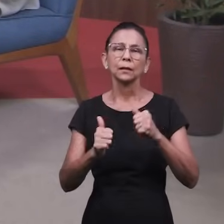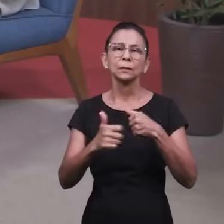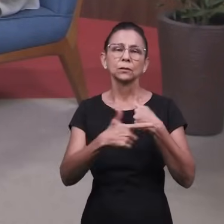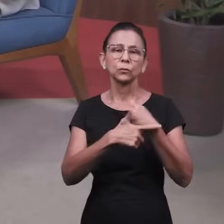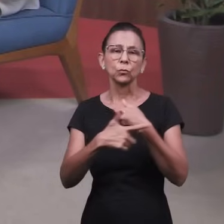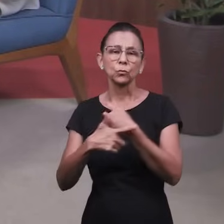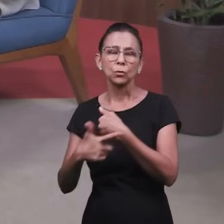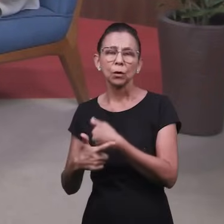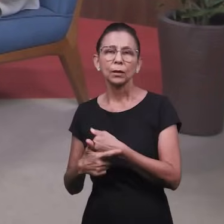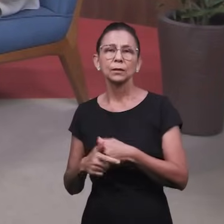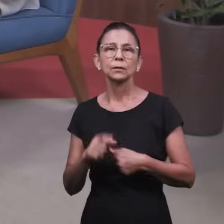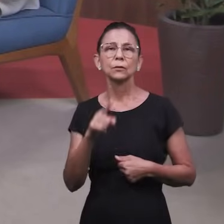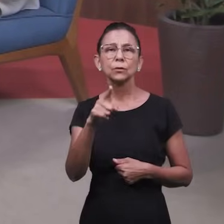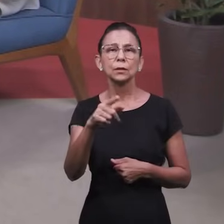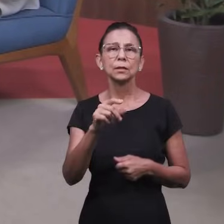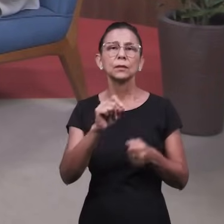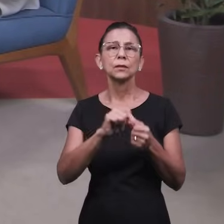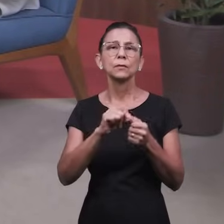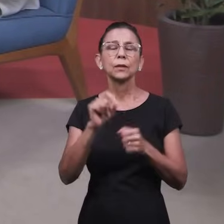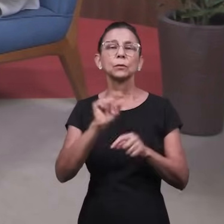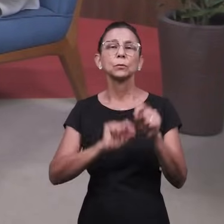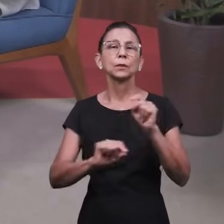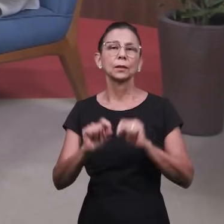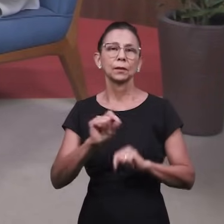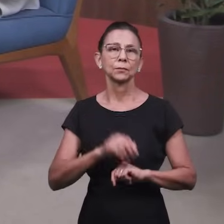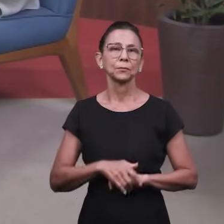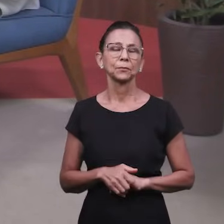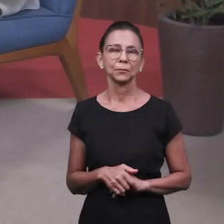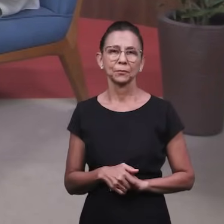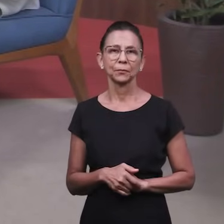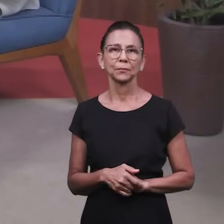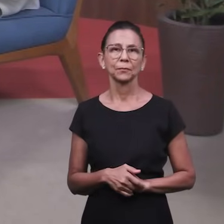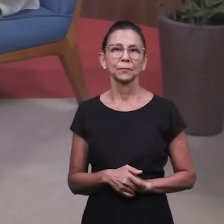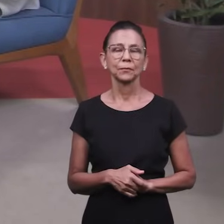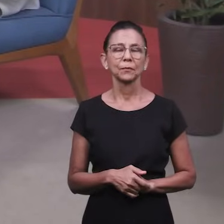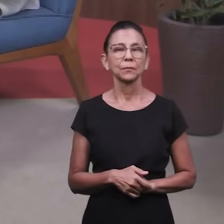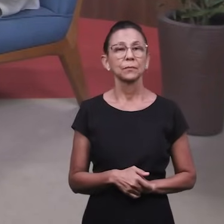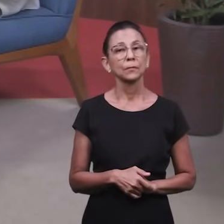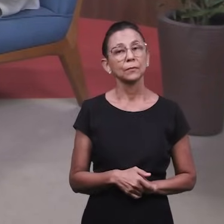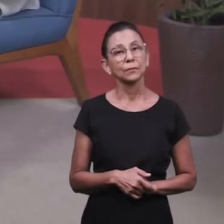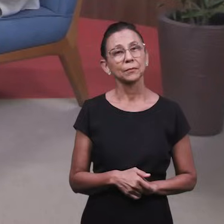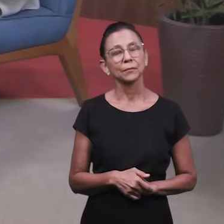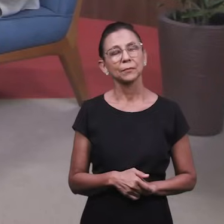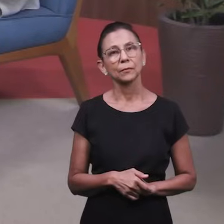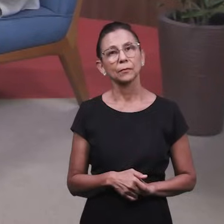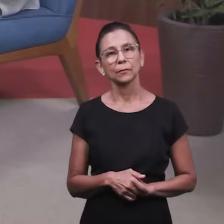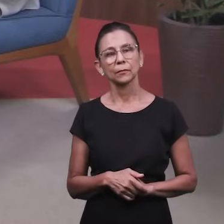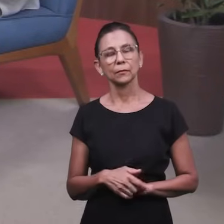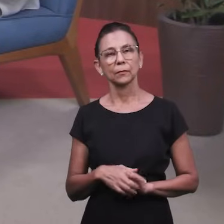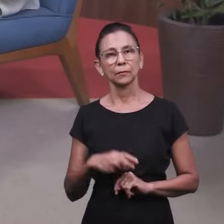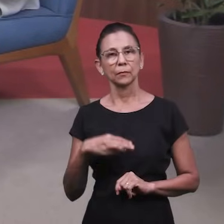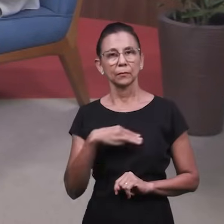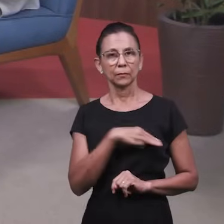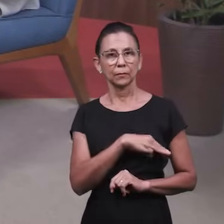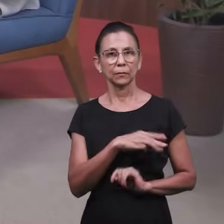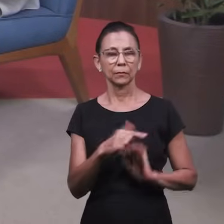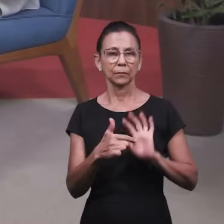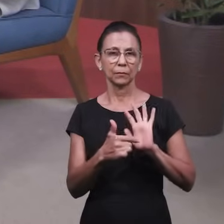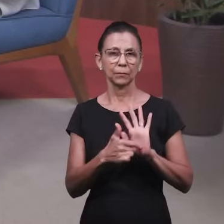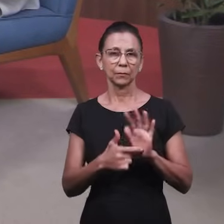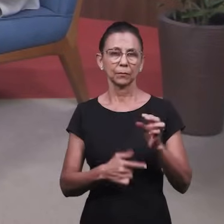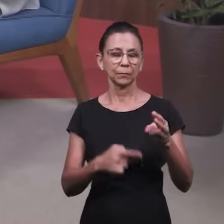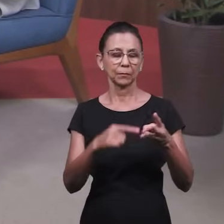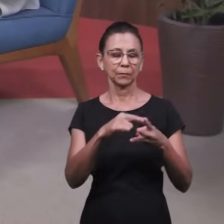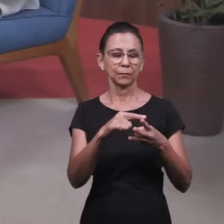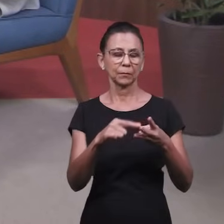essa responsabilidade. Pois é. Mateus, né, o texto de Mateus nós lemos aqui, quer dizer, nós vemos ali 3